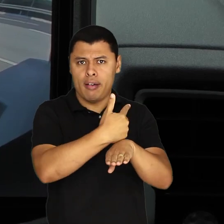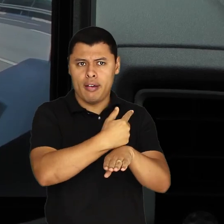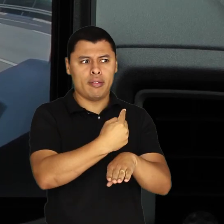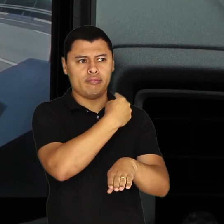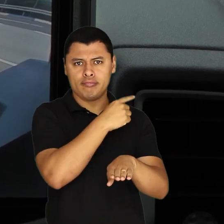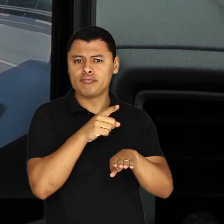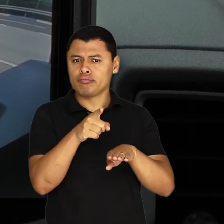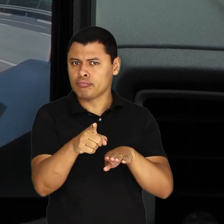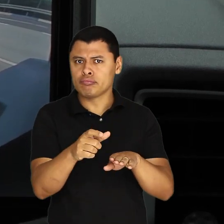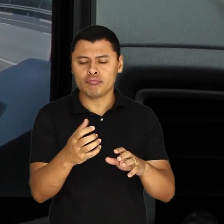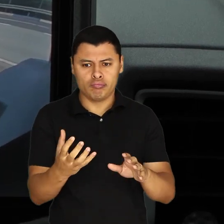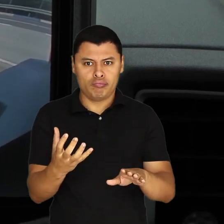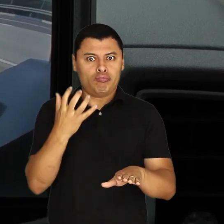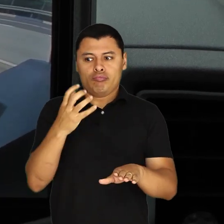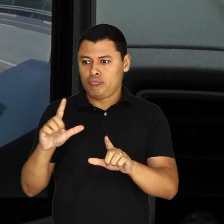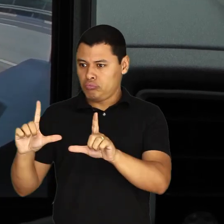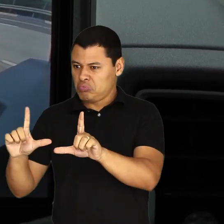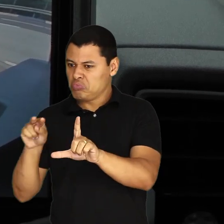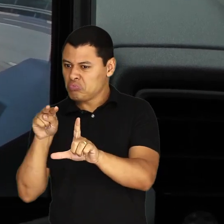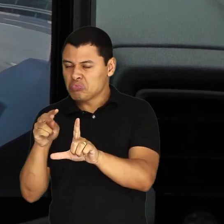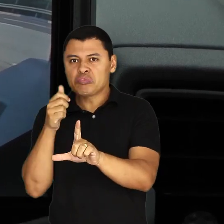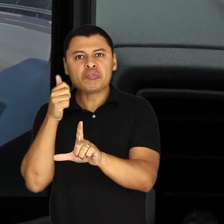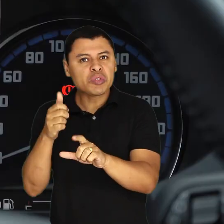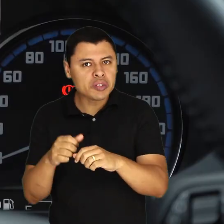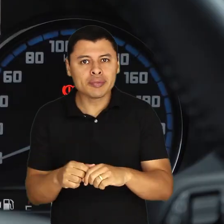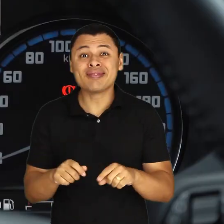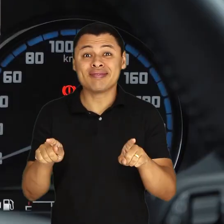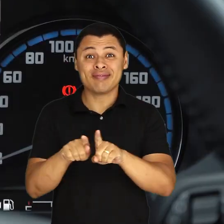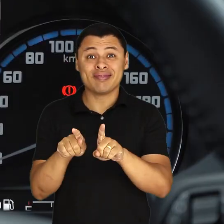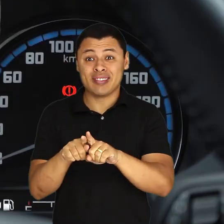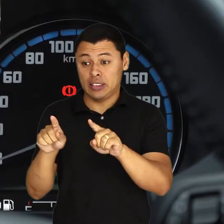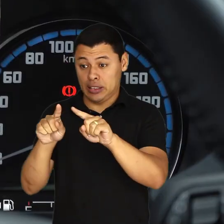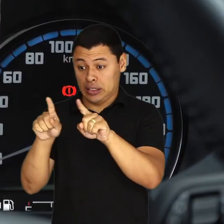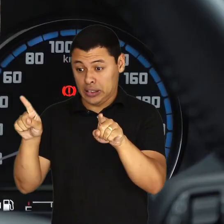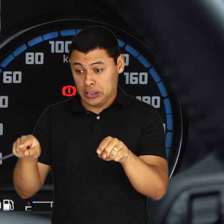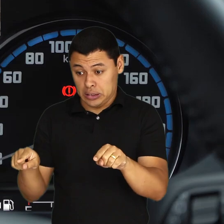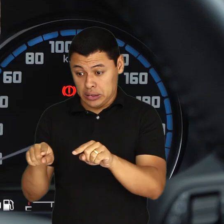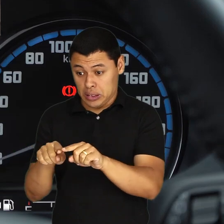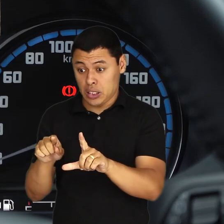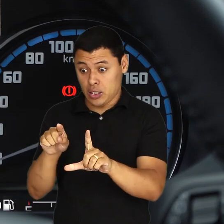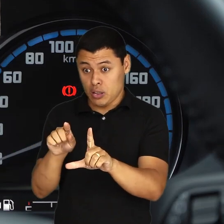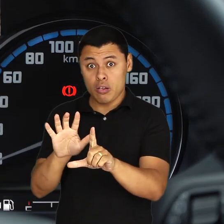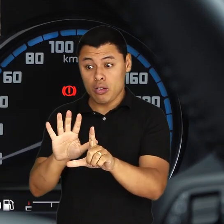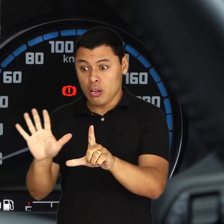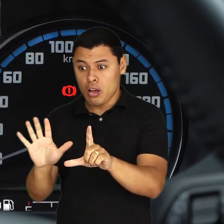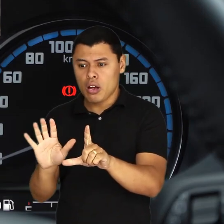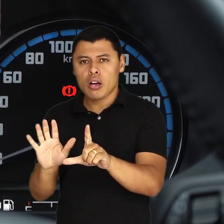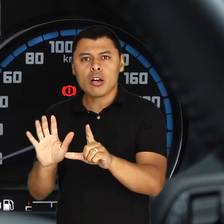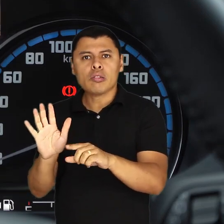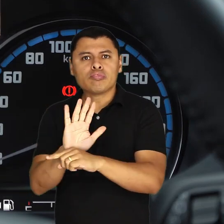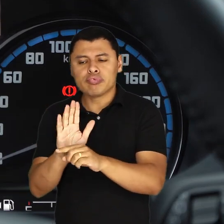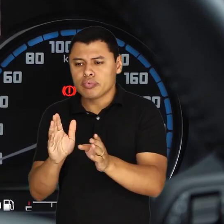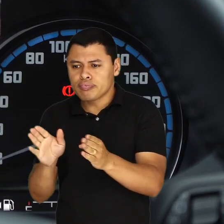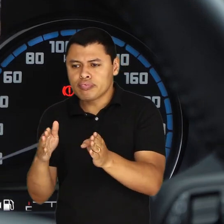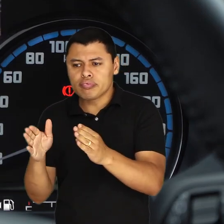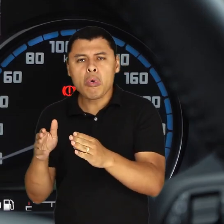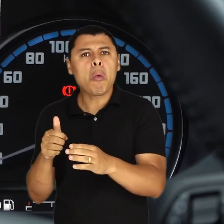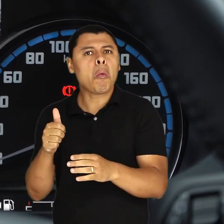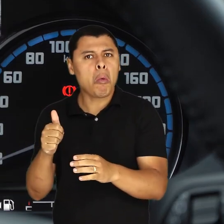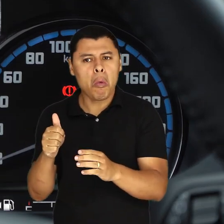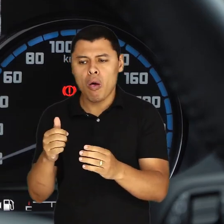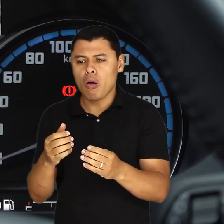tem uma resolução também muito, mas muito boa. E essa tela central digital também tem uma resolução e o frame rate, né, a velocidade de animação